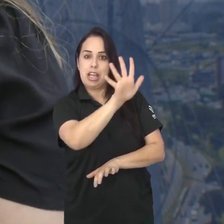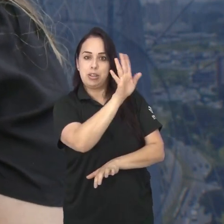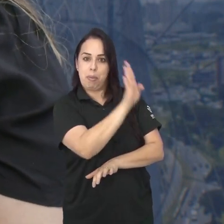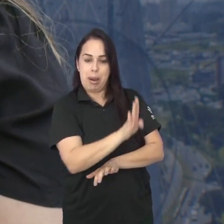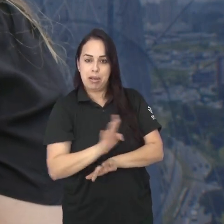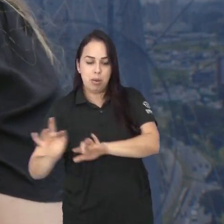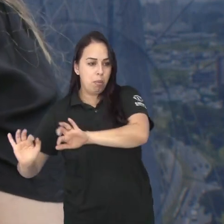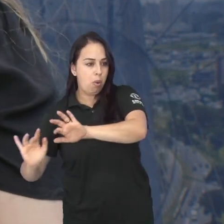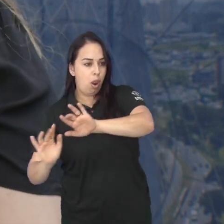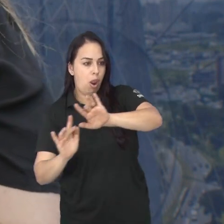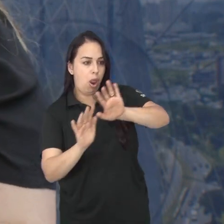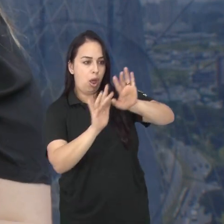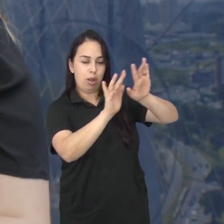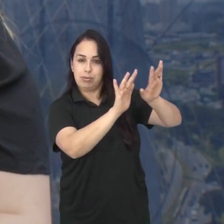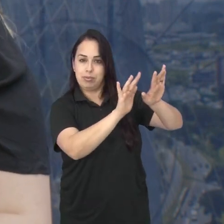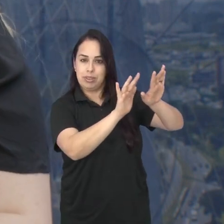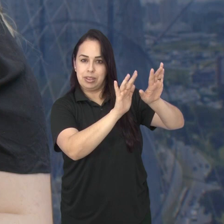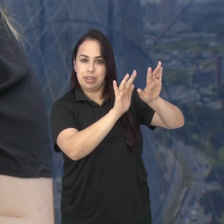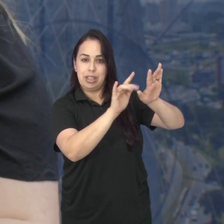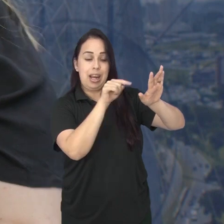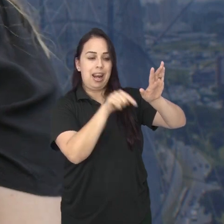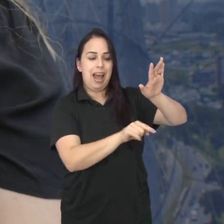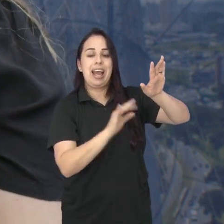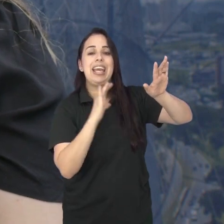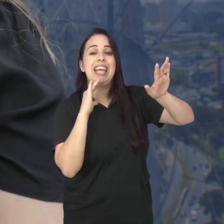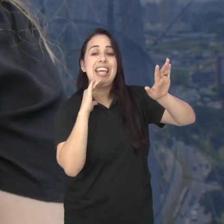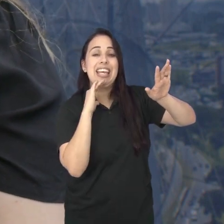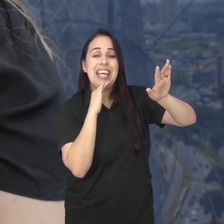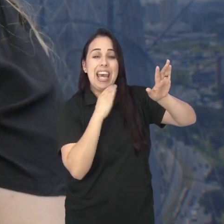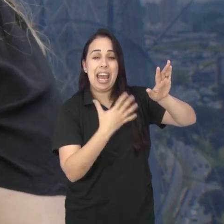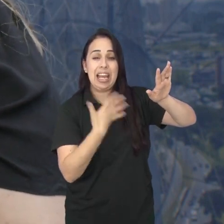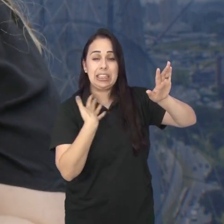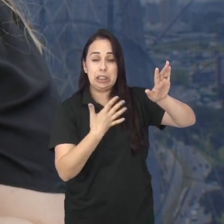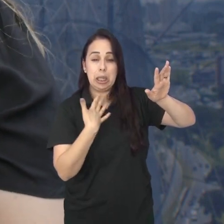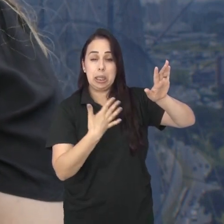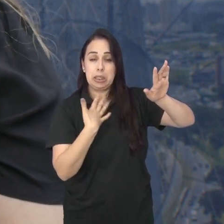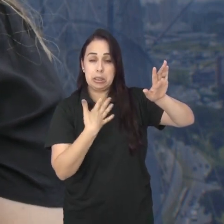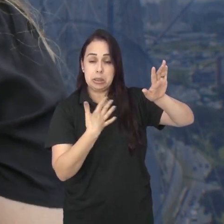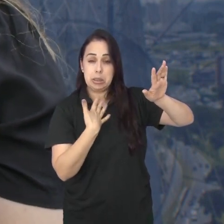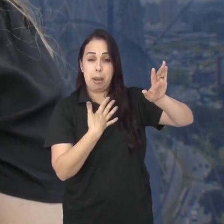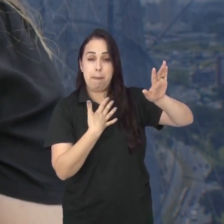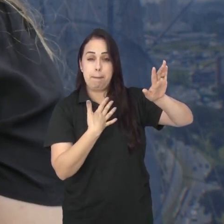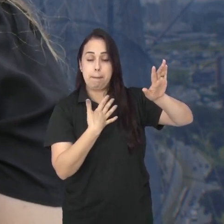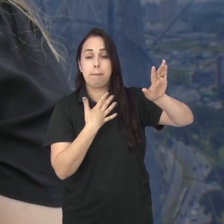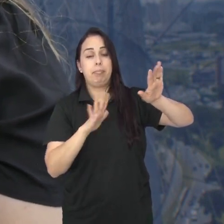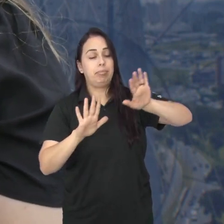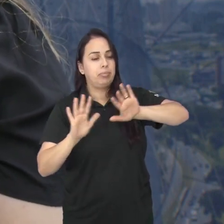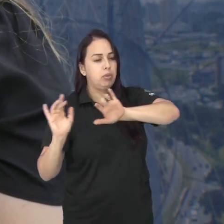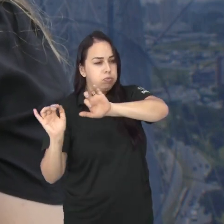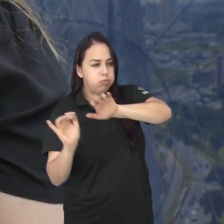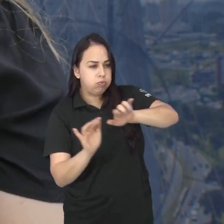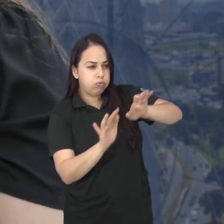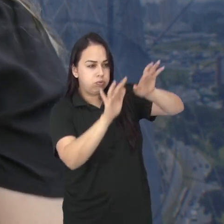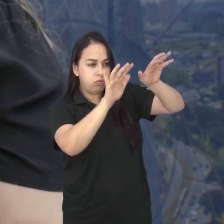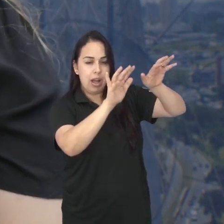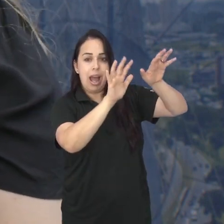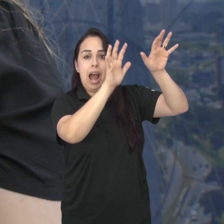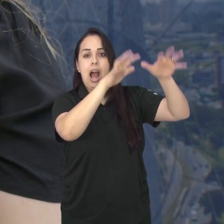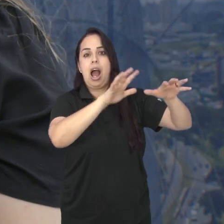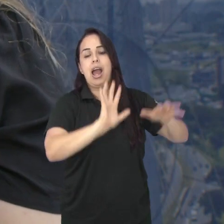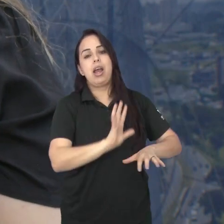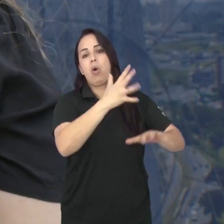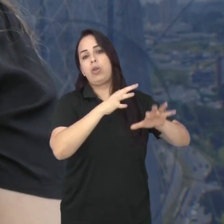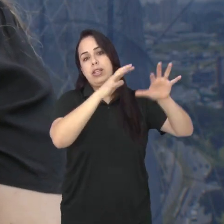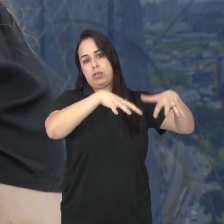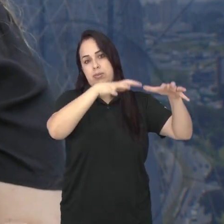e Nordeste. Como nós sabemos, ali está quente devido à localização perto do Equador, o que aumenta as